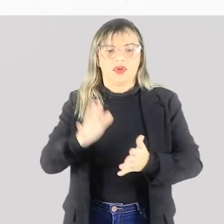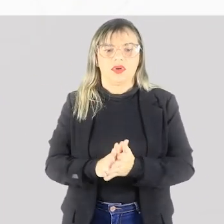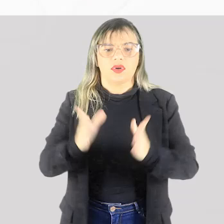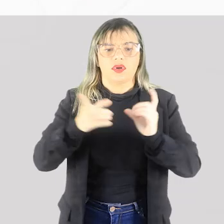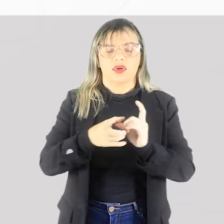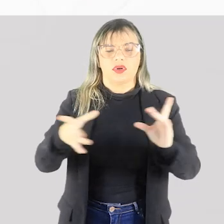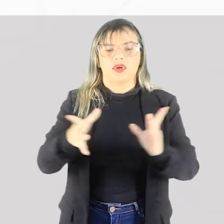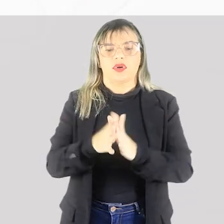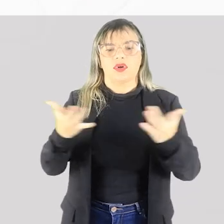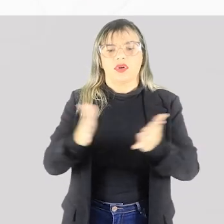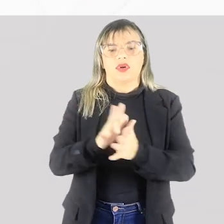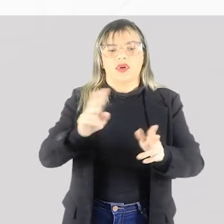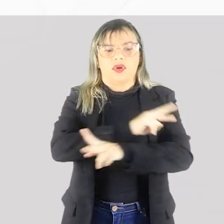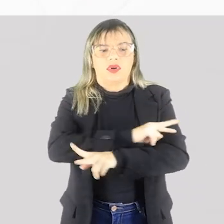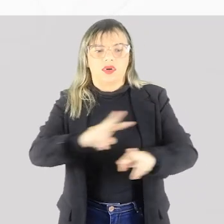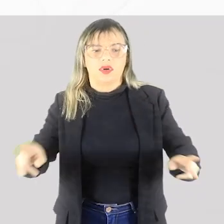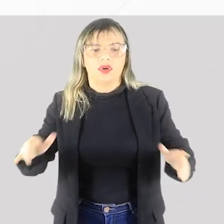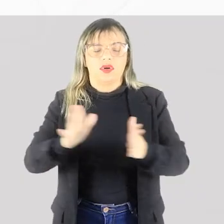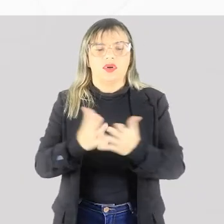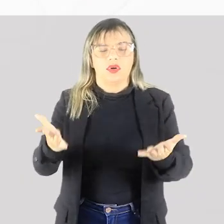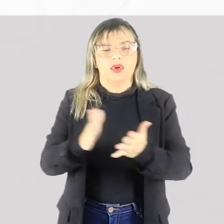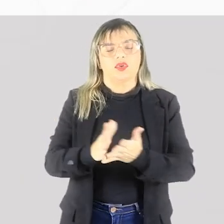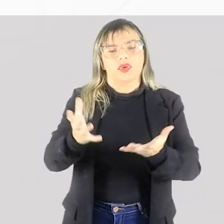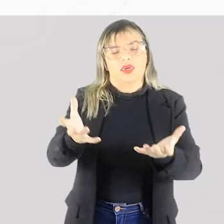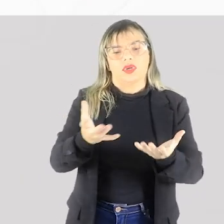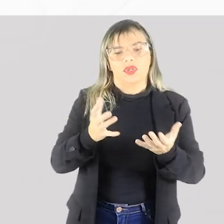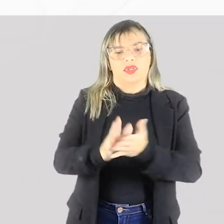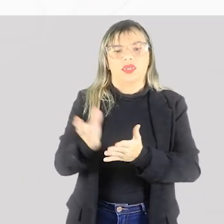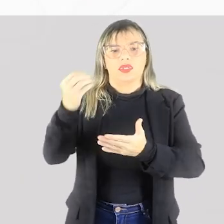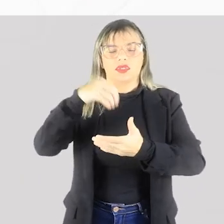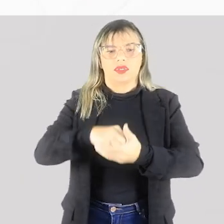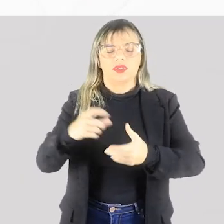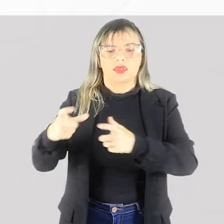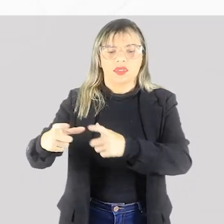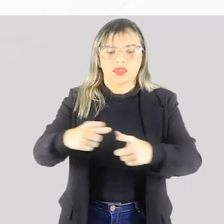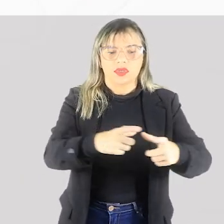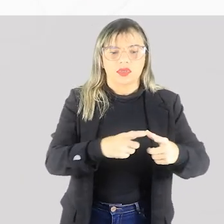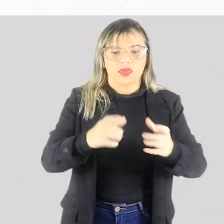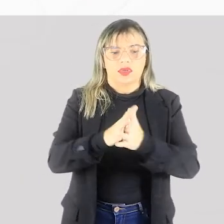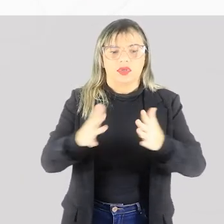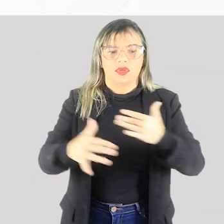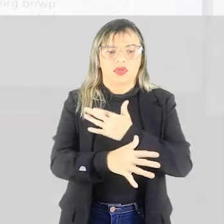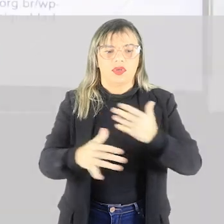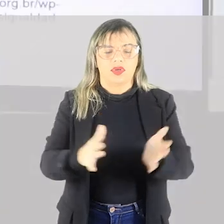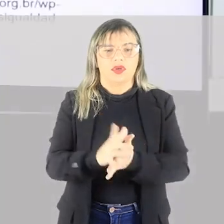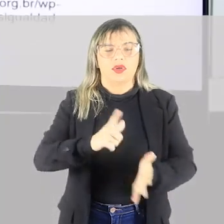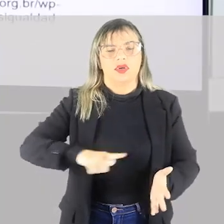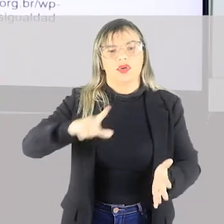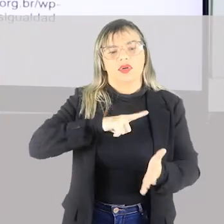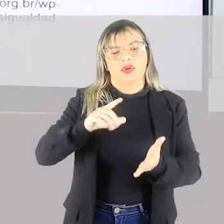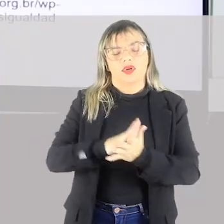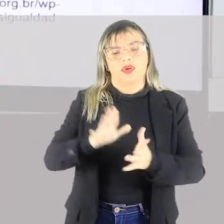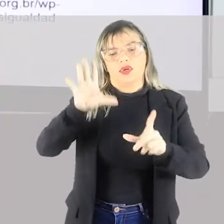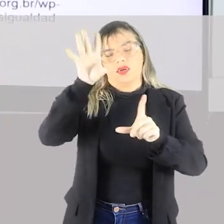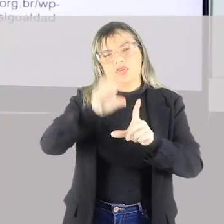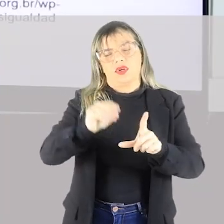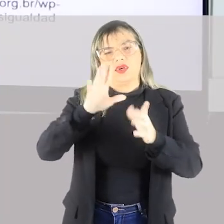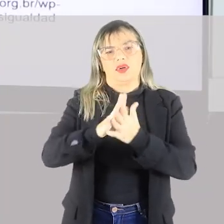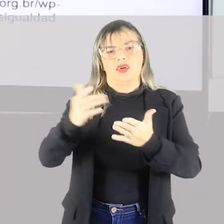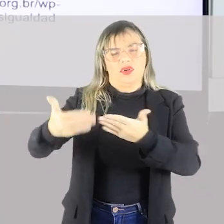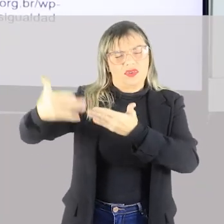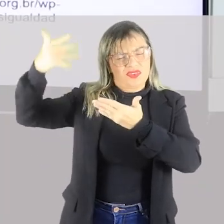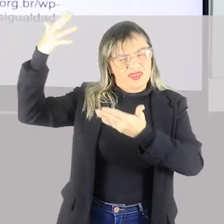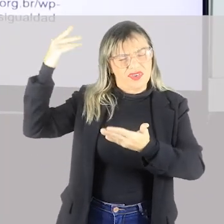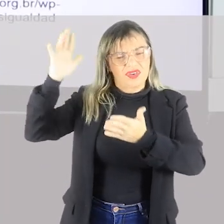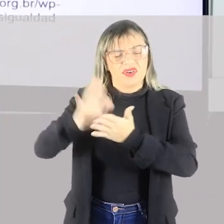conta a multiplicidade de interesses inseridos no espaço urbano. E aqui a gente tem uma fotografia, que é uma fotografia de muitos